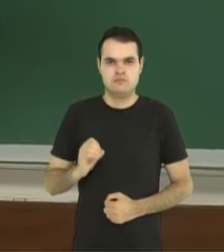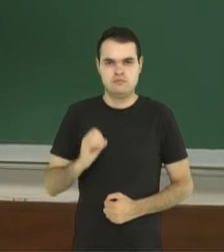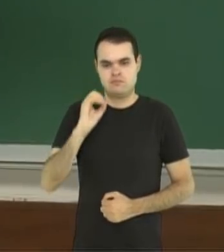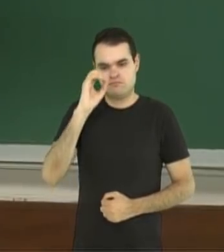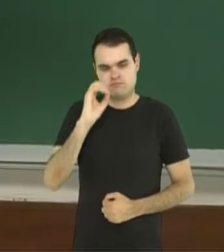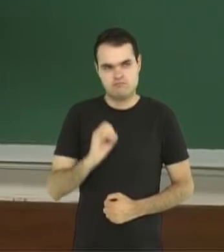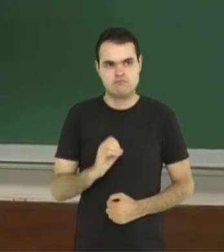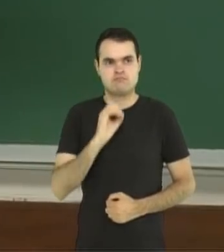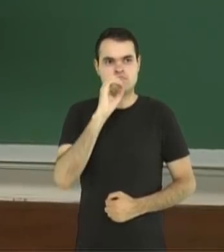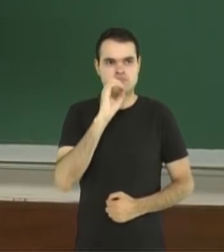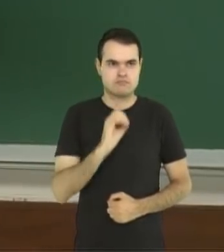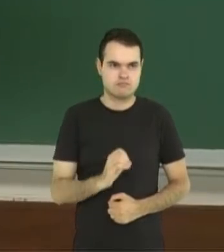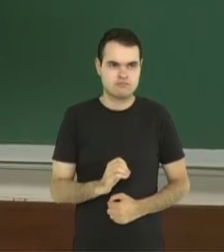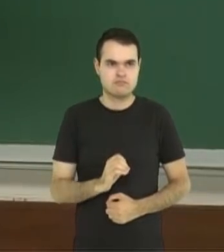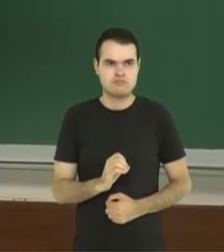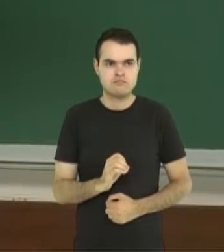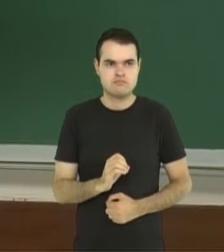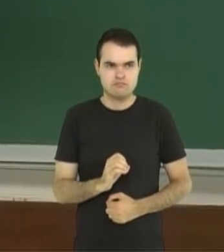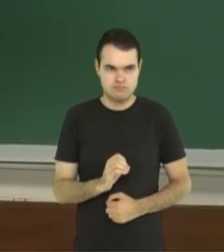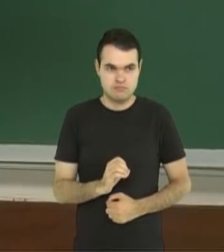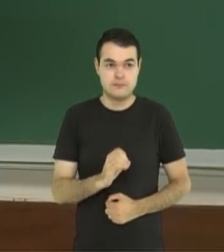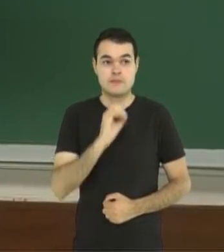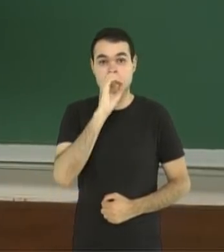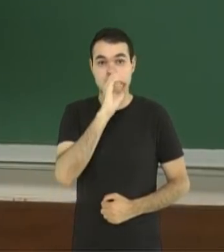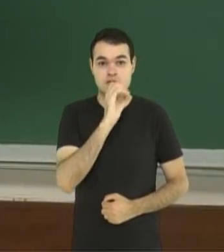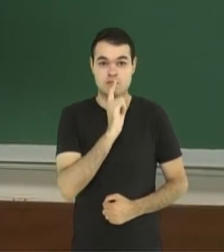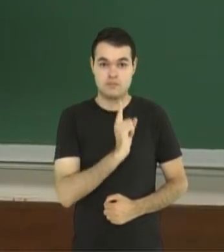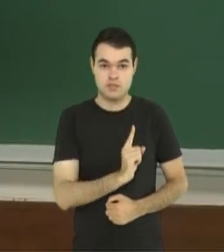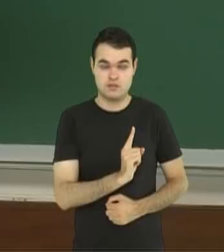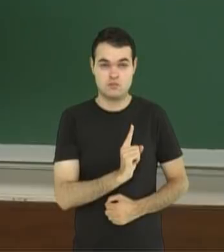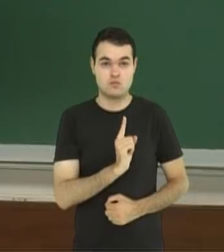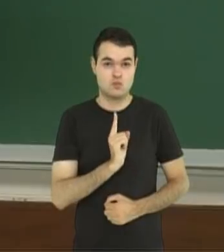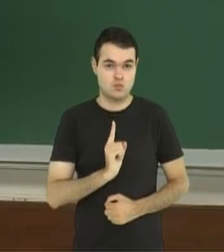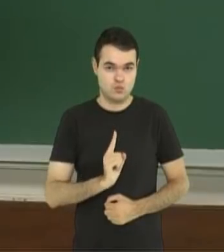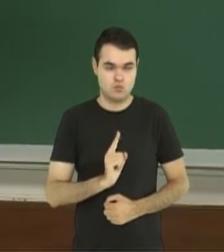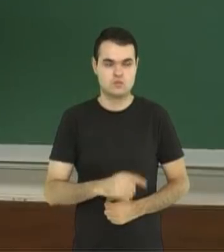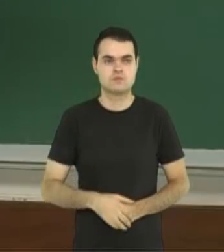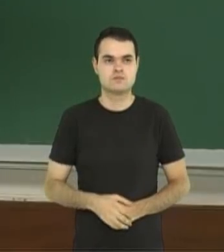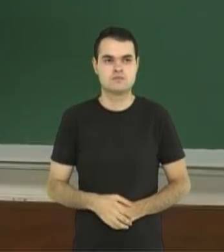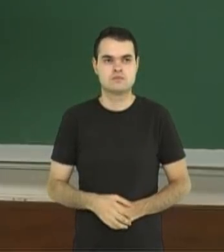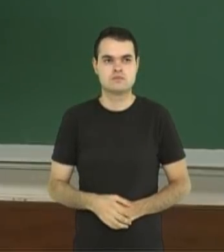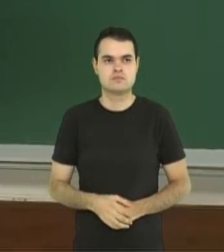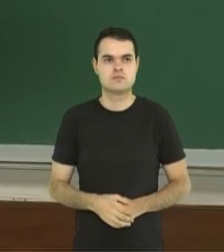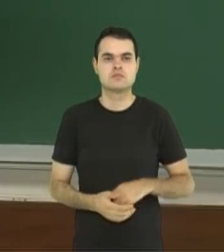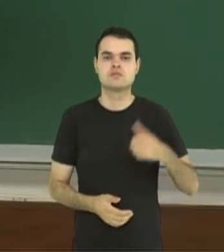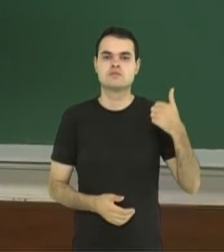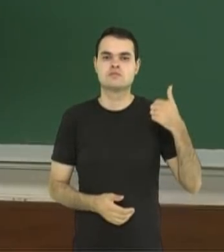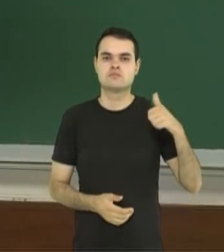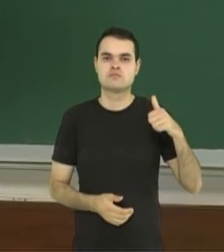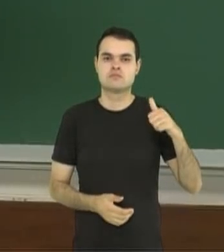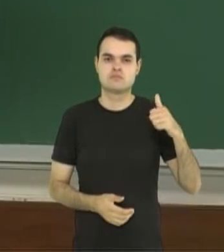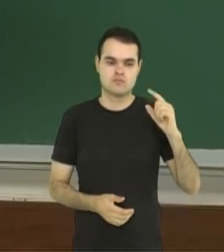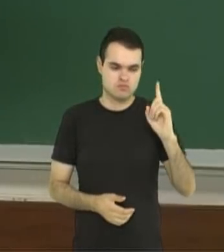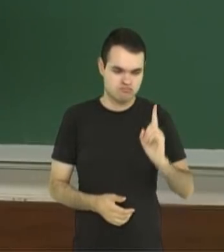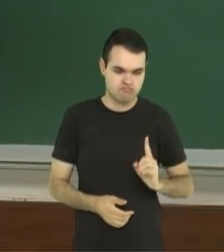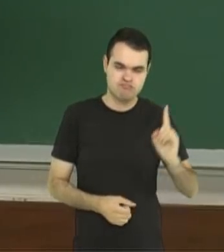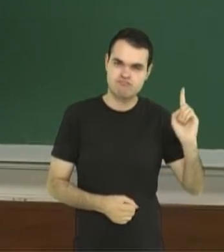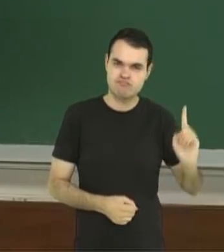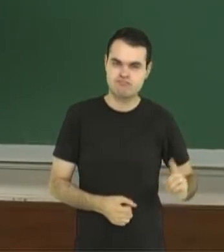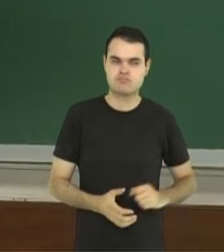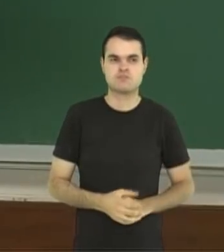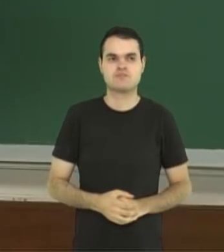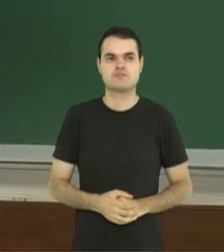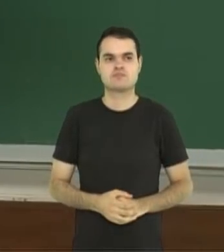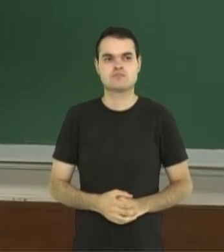mais 0, 0. 0 mais 0, 0. 0 mais 1, 1, tá? 1 aqui, né? E mais